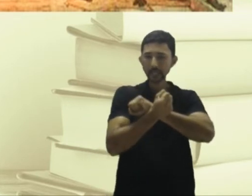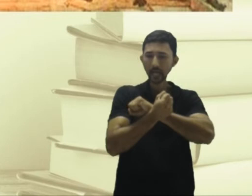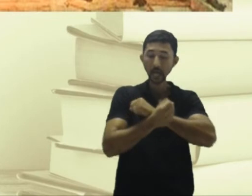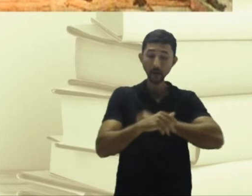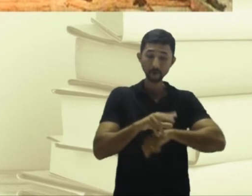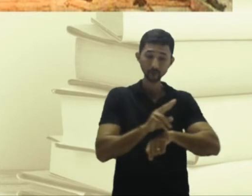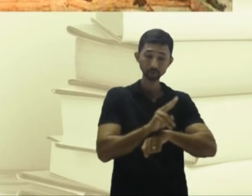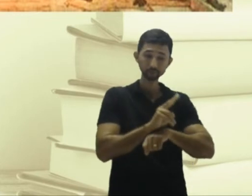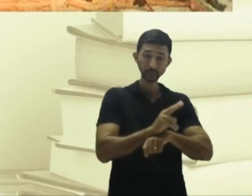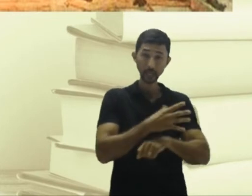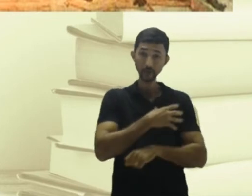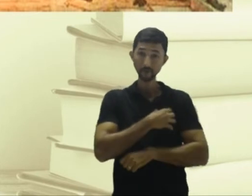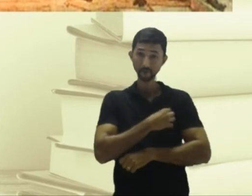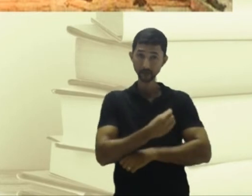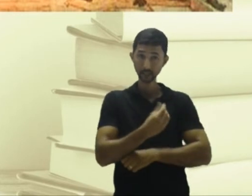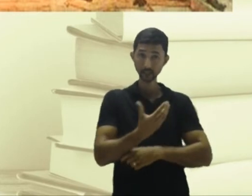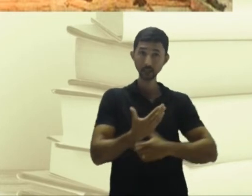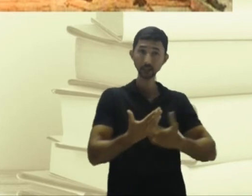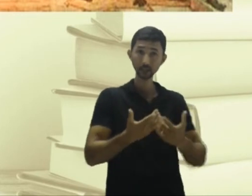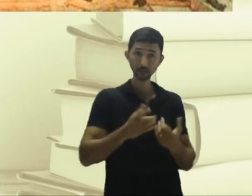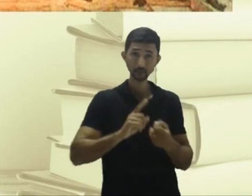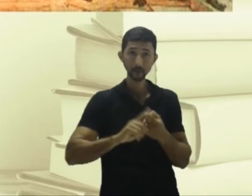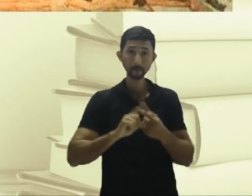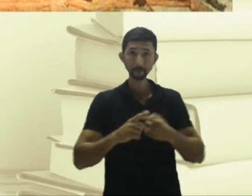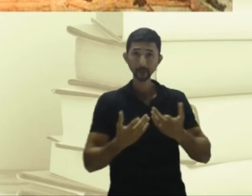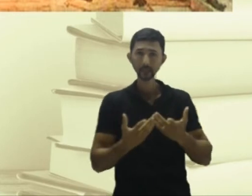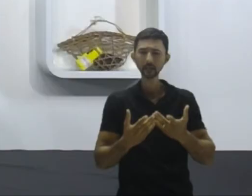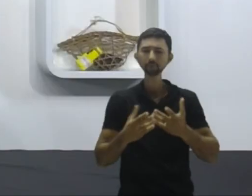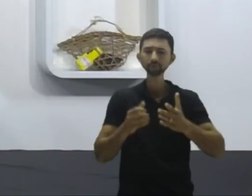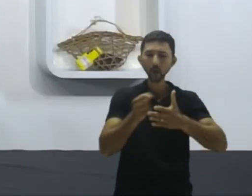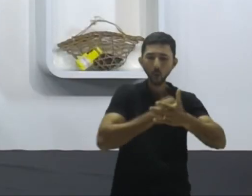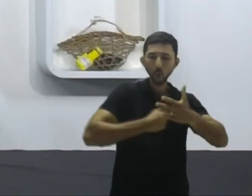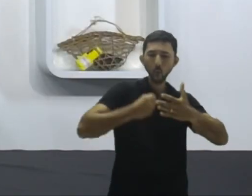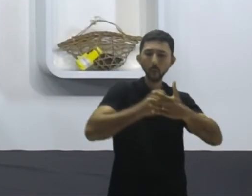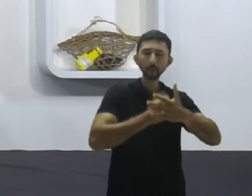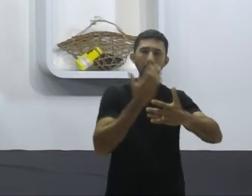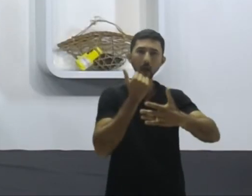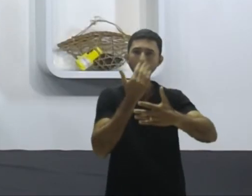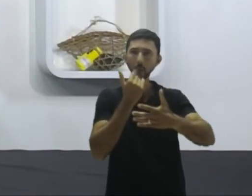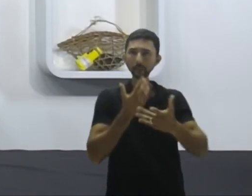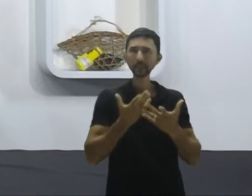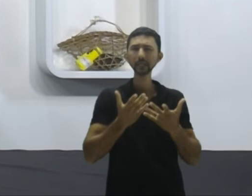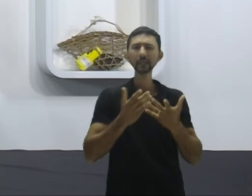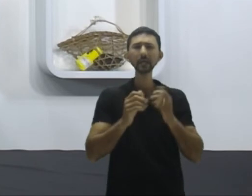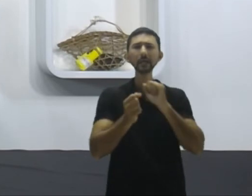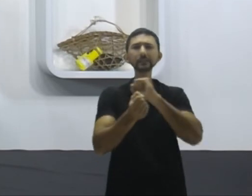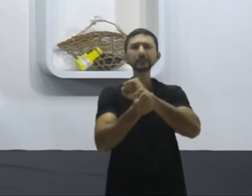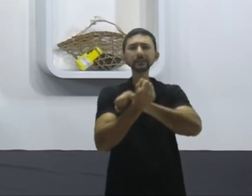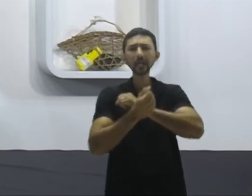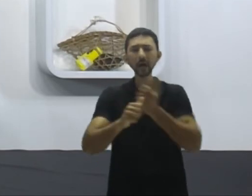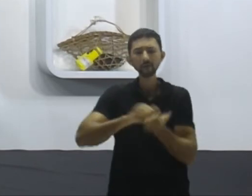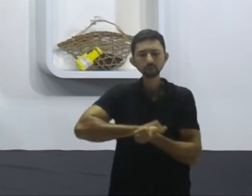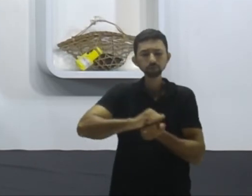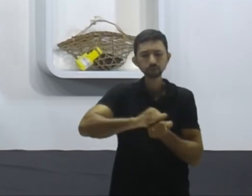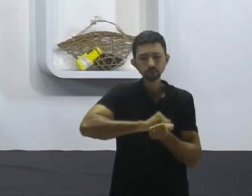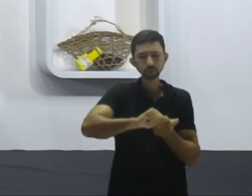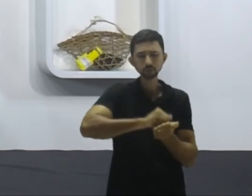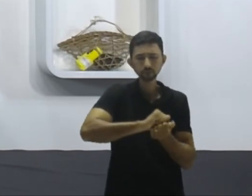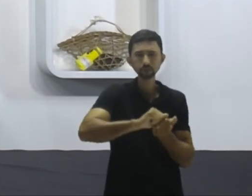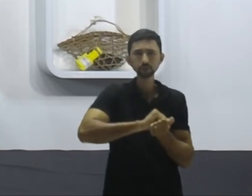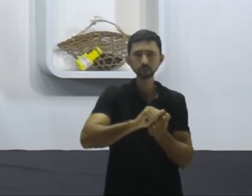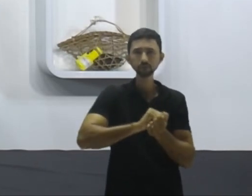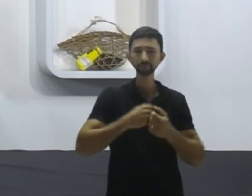dos senhores, eram aqueles escravos que faziam a comida do seu senhor, eram aqueles escravos que lavavam a roupa do seu